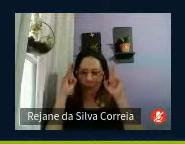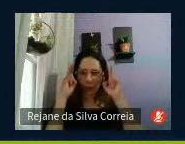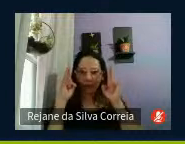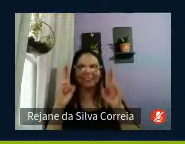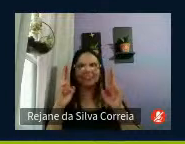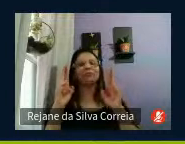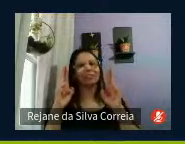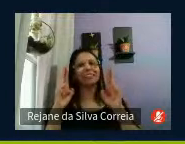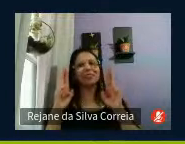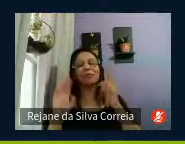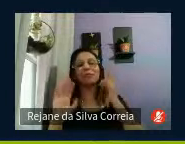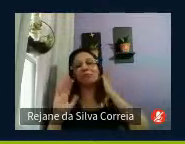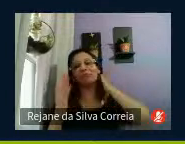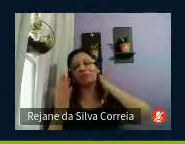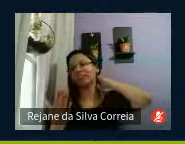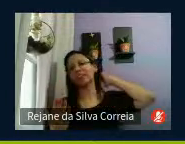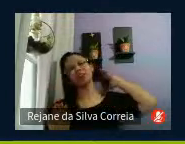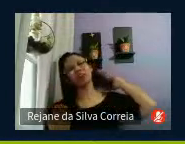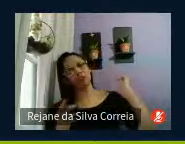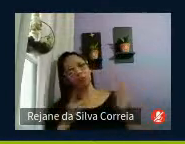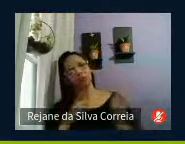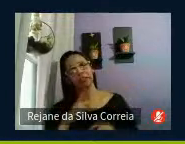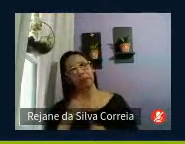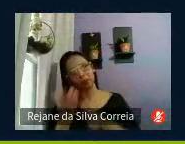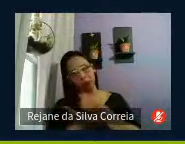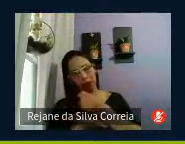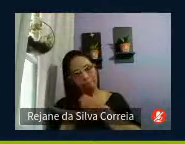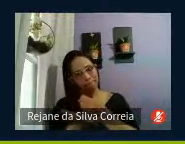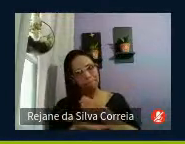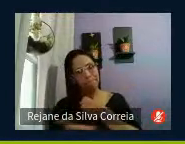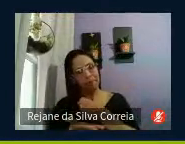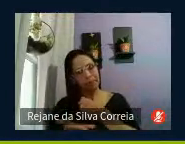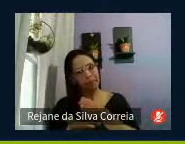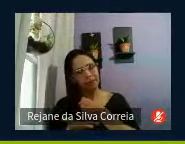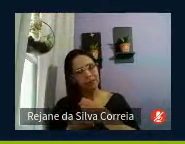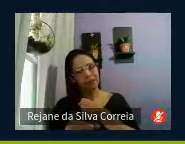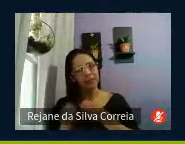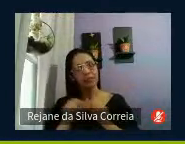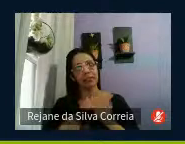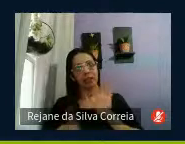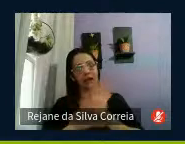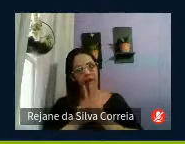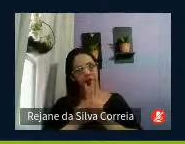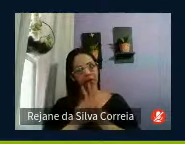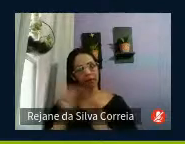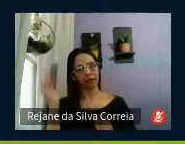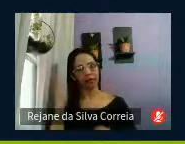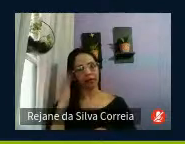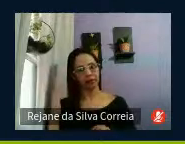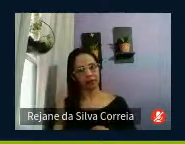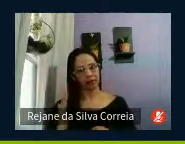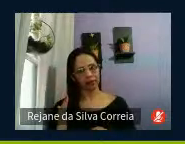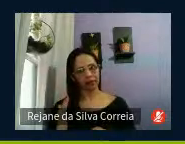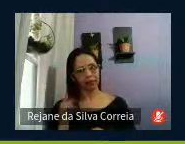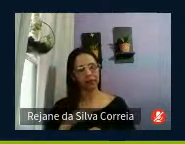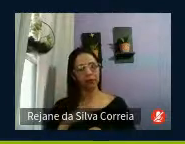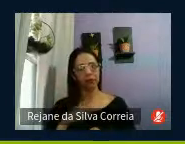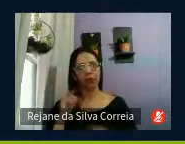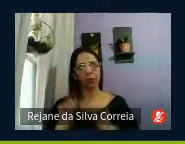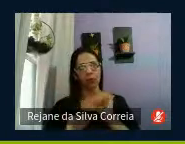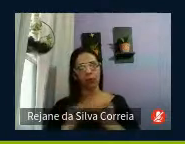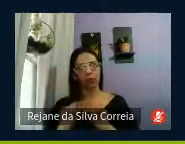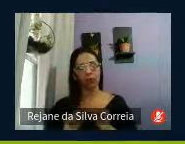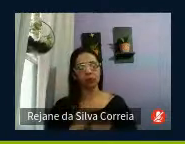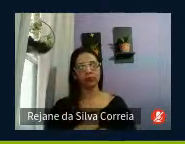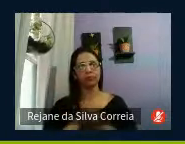Né? A base dessa nossa legislação nacional tem um pouco de